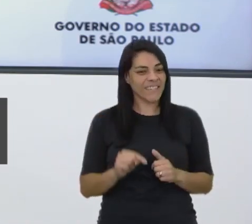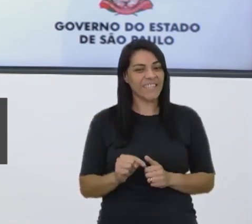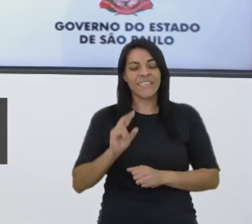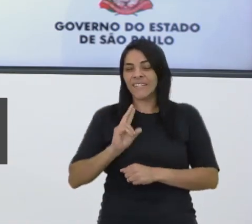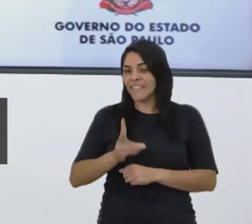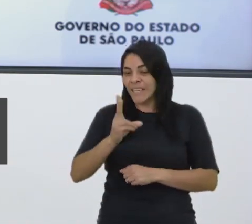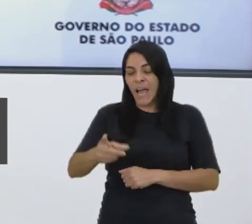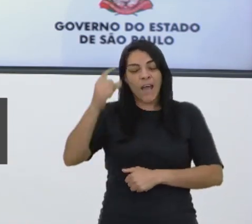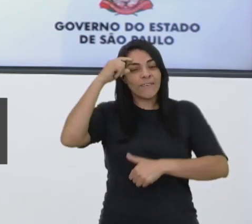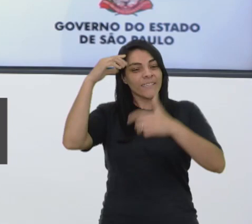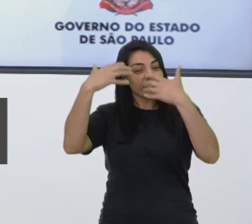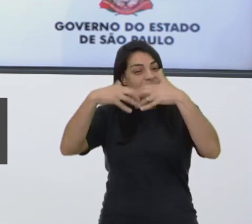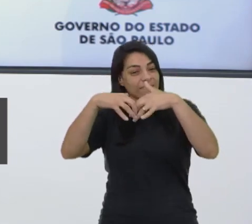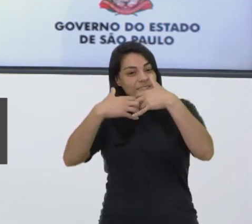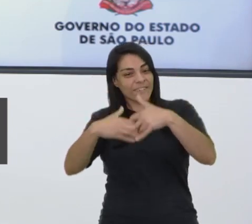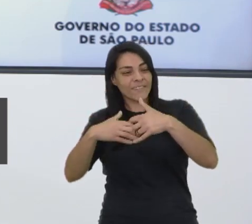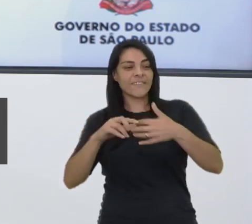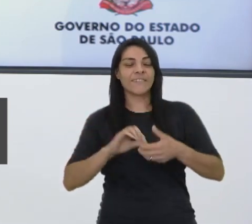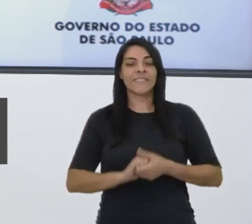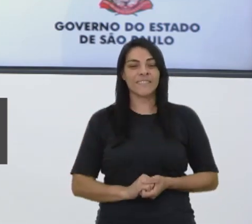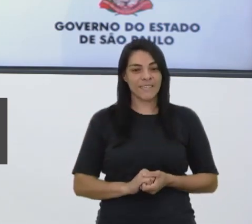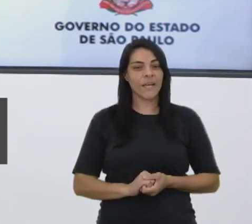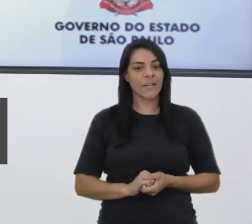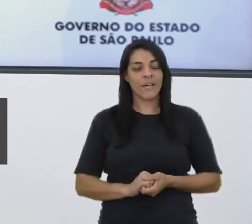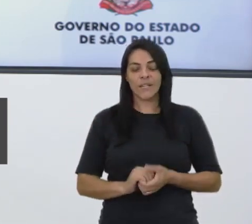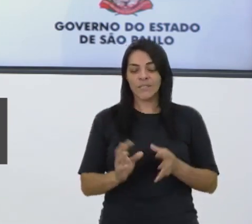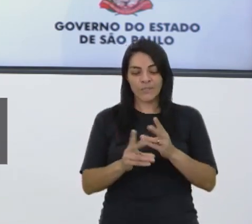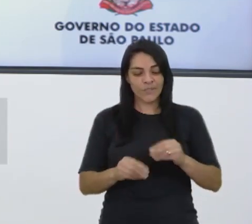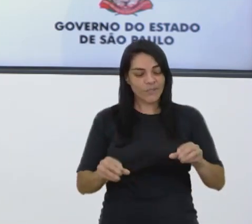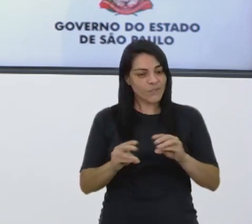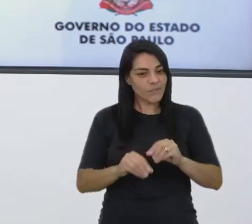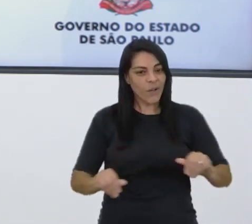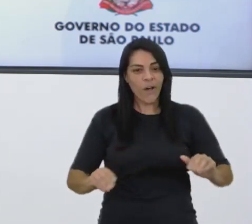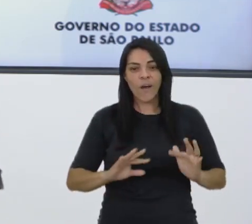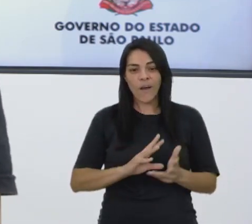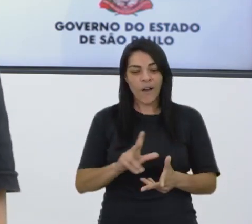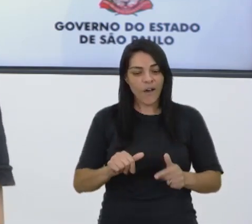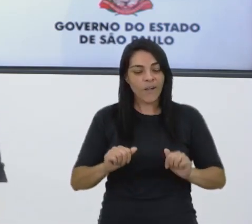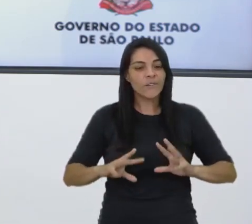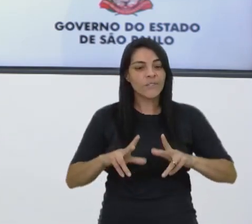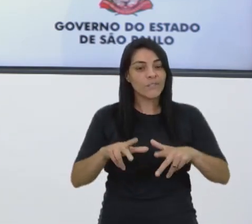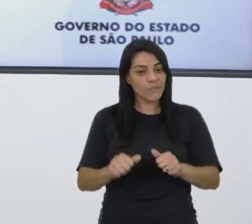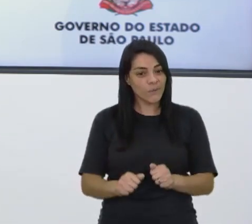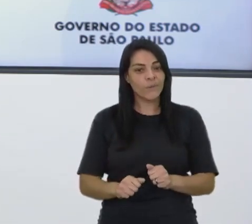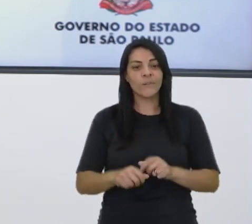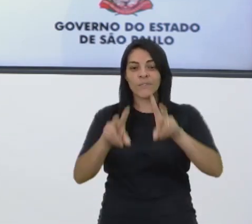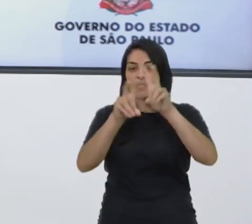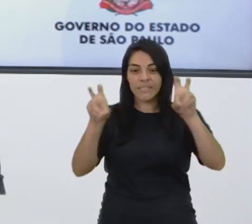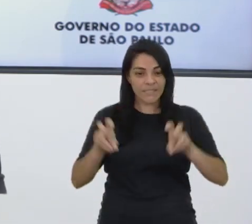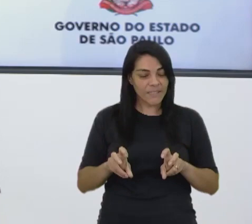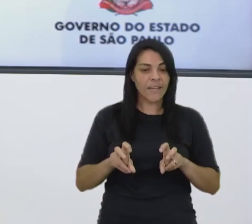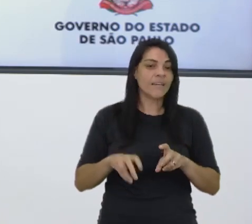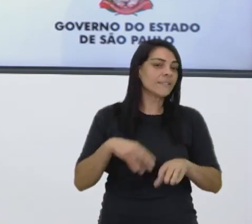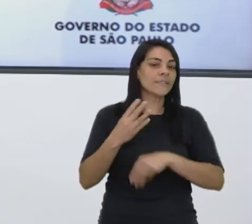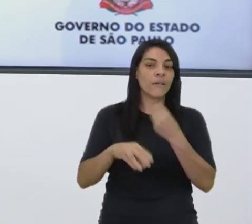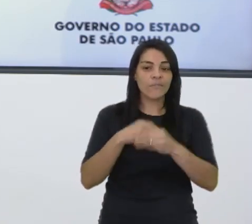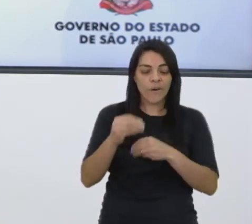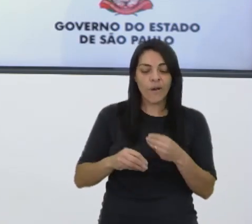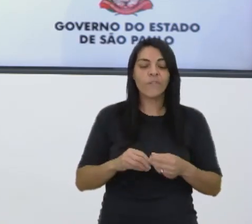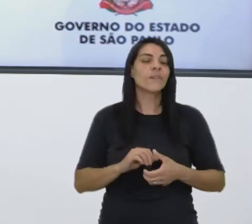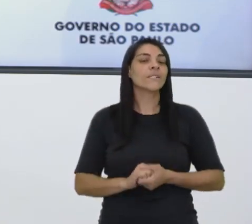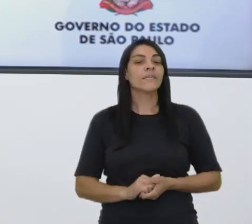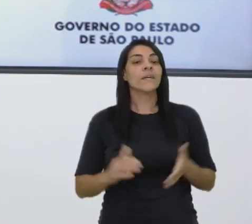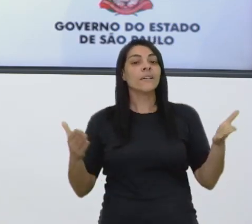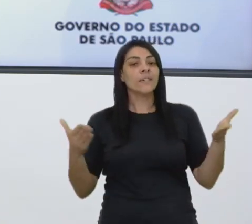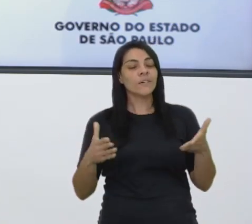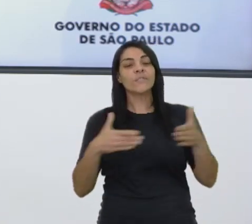nossas reflexões, né, acerca aí do solo e todas as questões que envolvem aí, incluindo as ODSs. E hoje